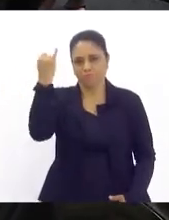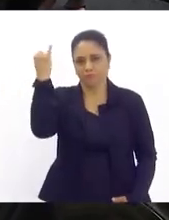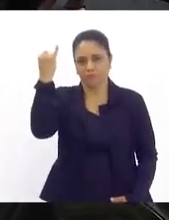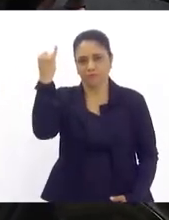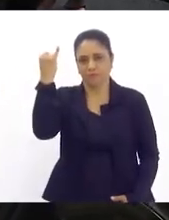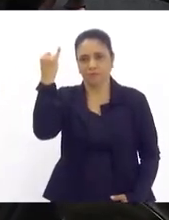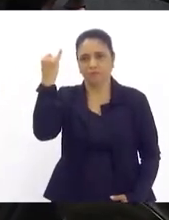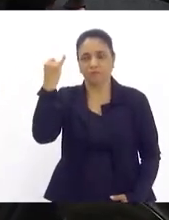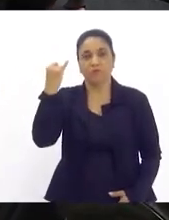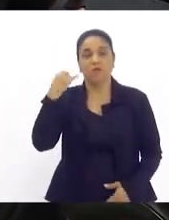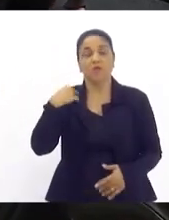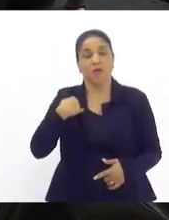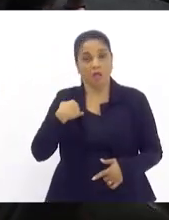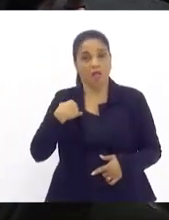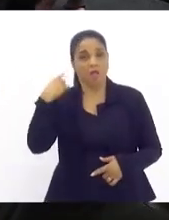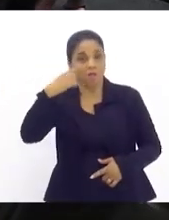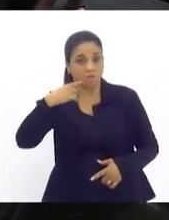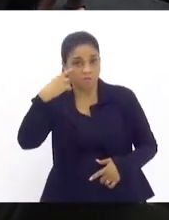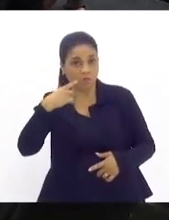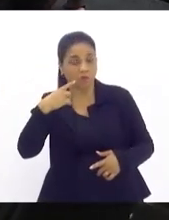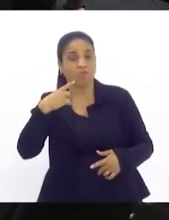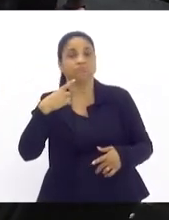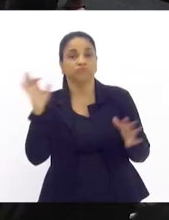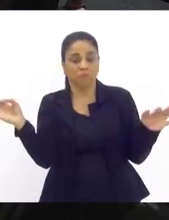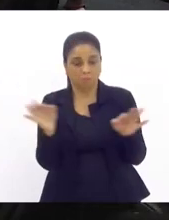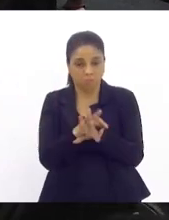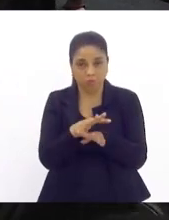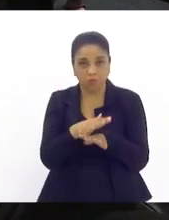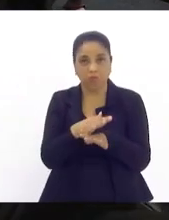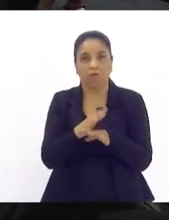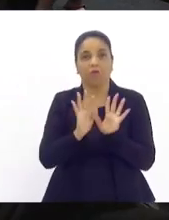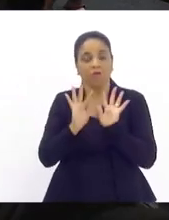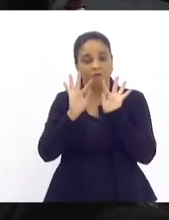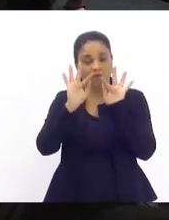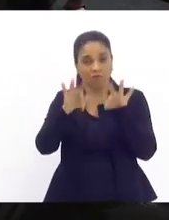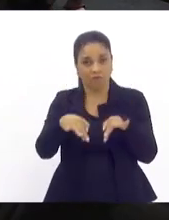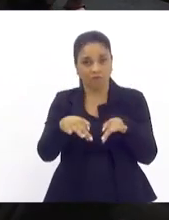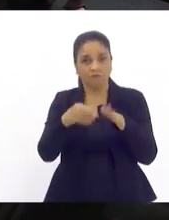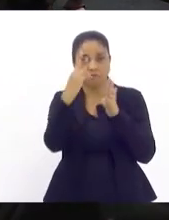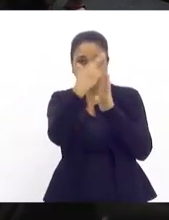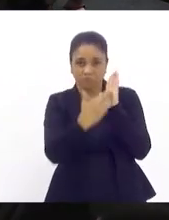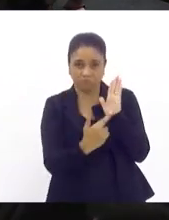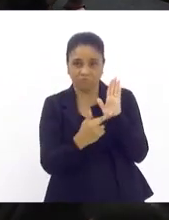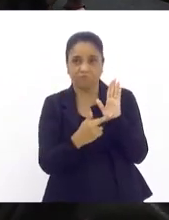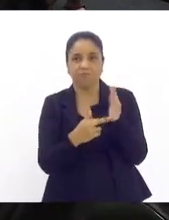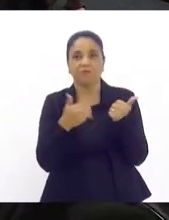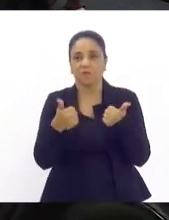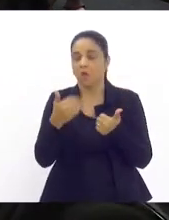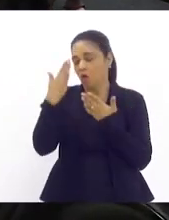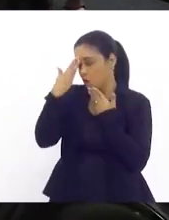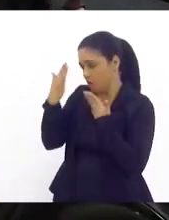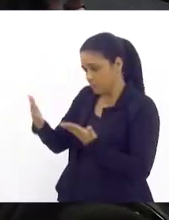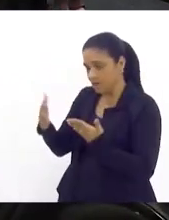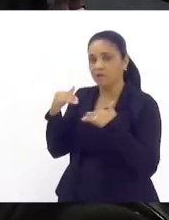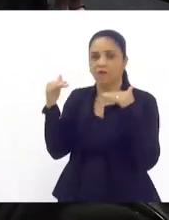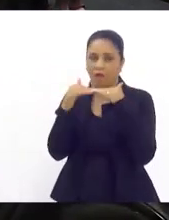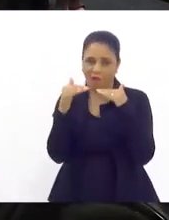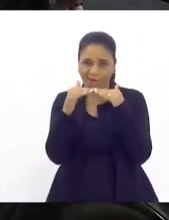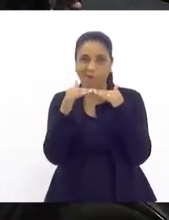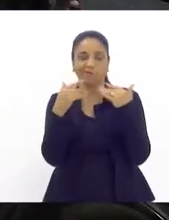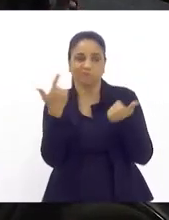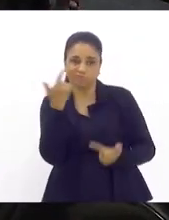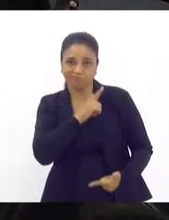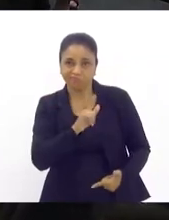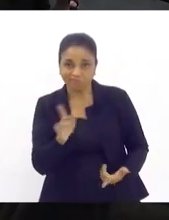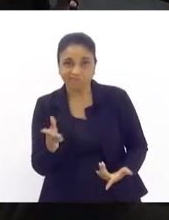parecer pela constitucionalidade com emendas, concluindo por substitutivo, pedindo forma final de redação. Muito obrigado, deputado. Conseguimos um acordo. É difícil,